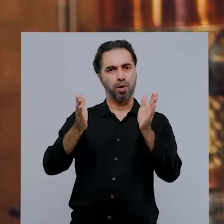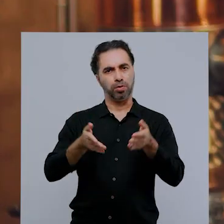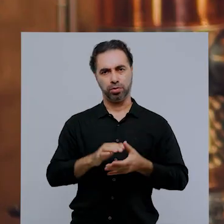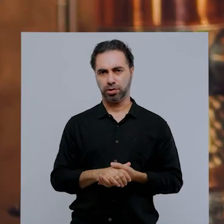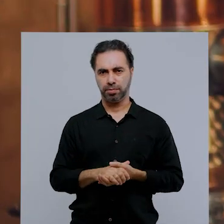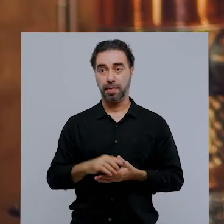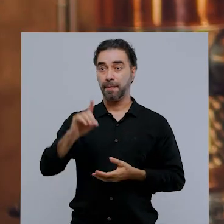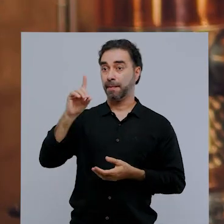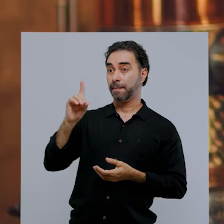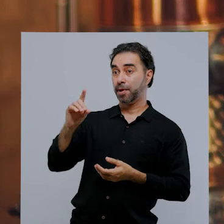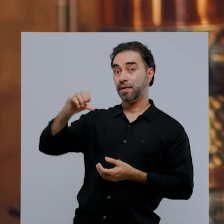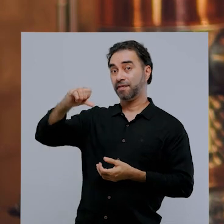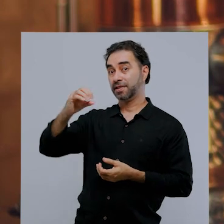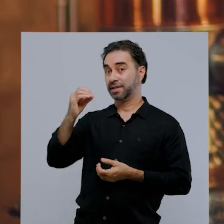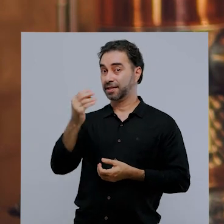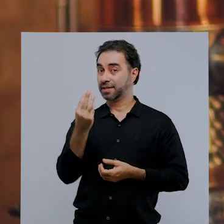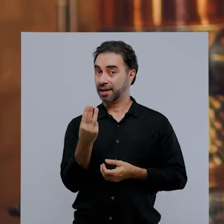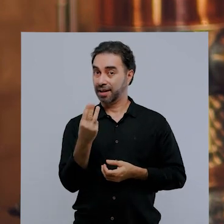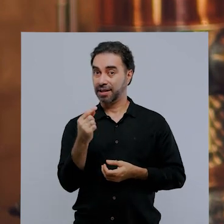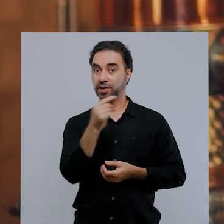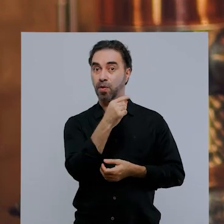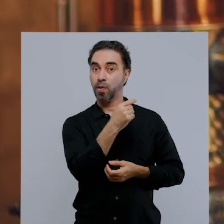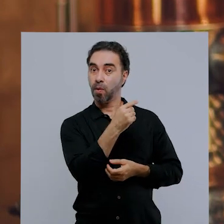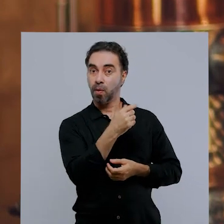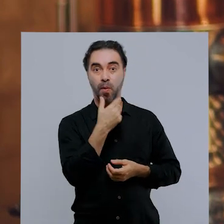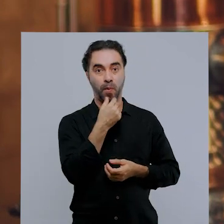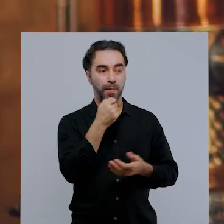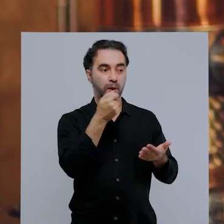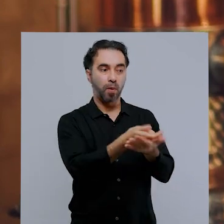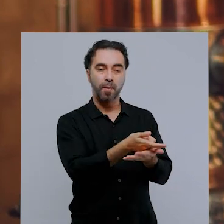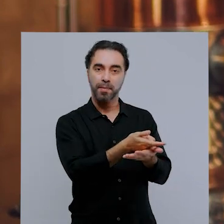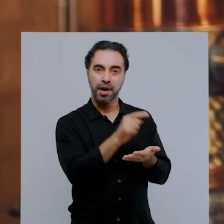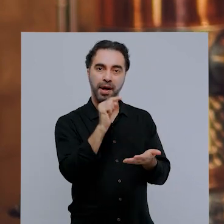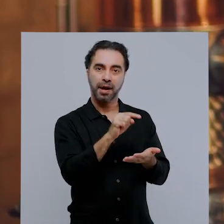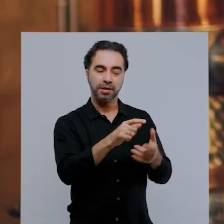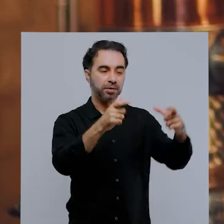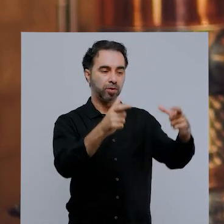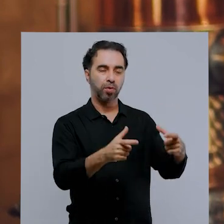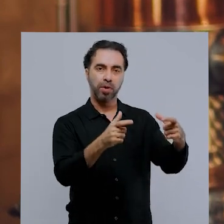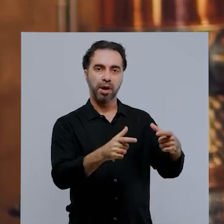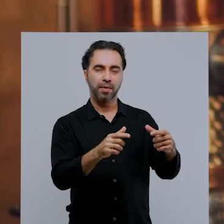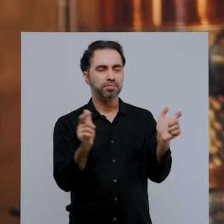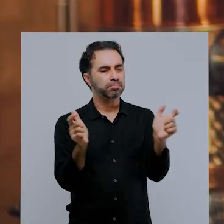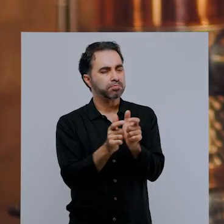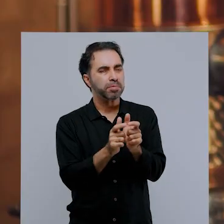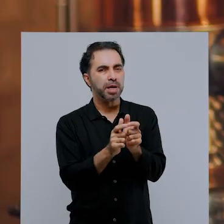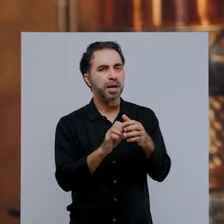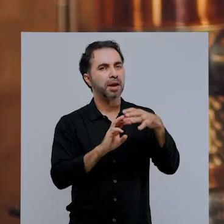Em 1903, o Francisco Schmidt compra essa propriedade com esse pequeno engenho